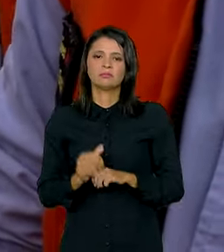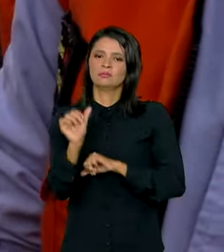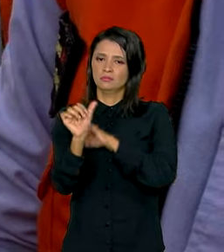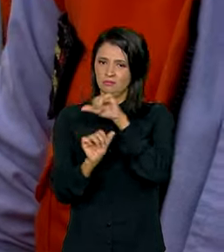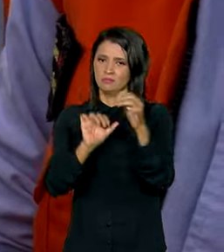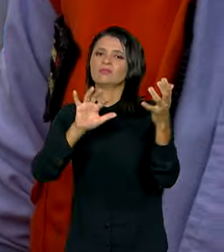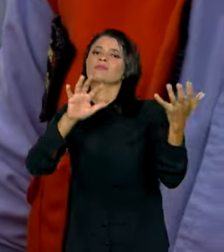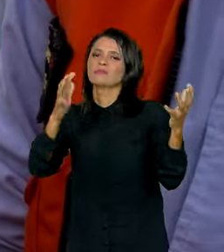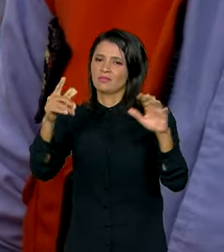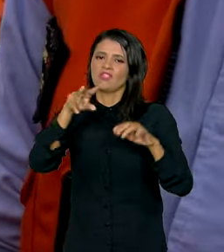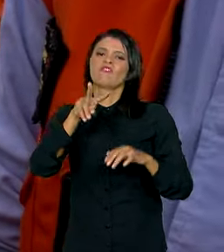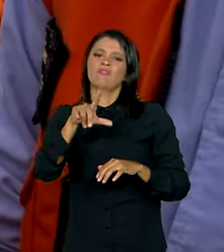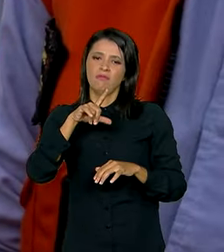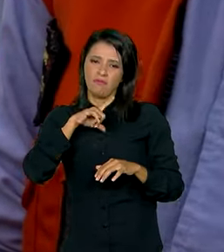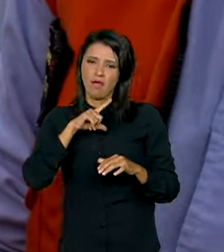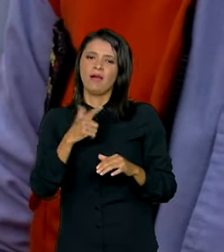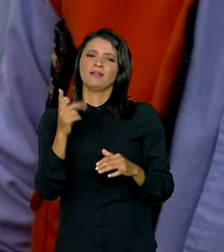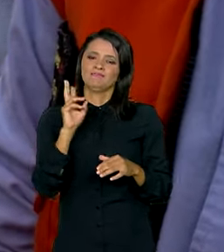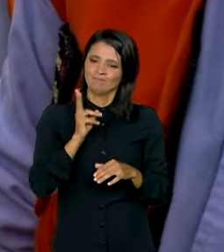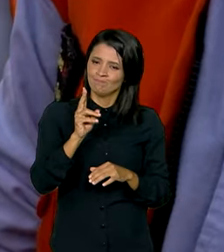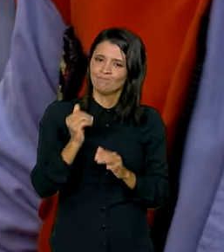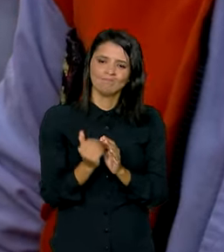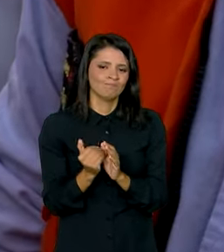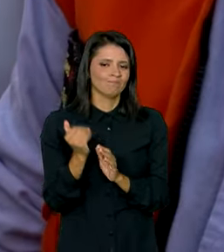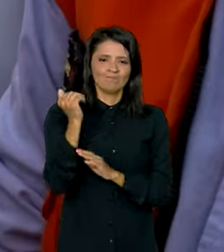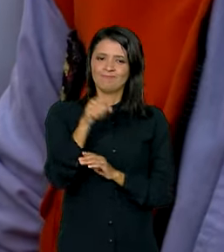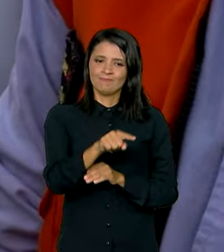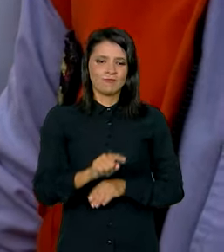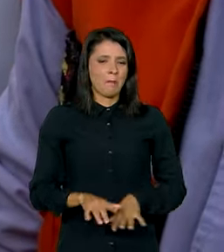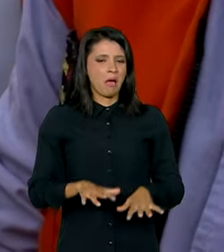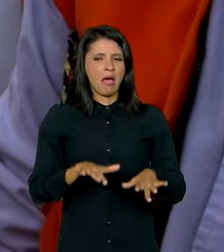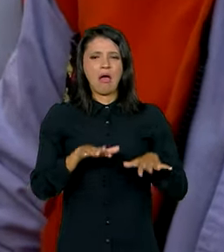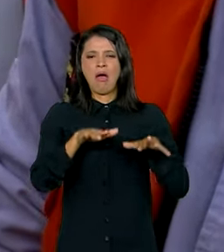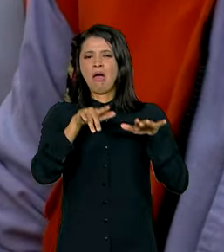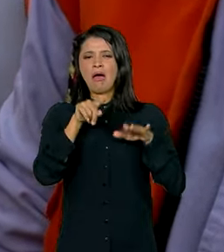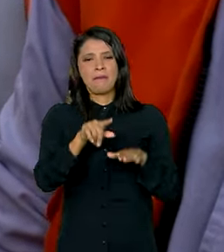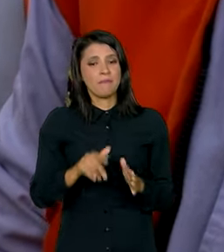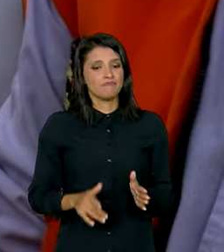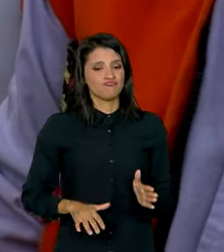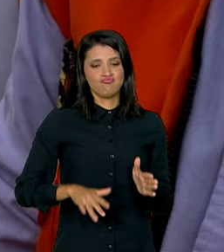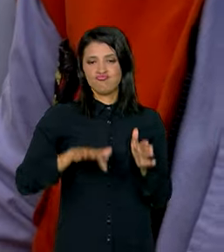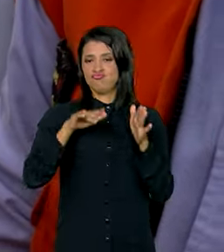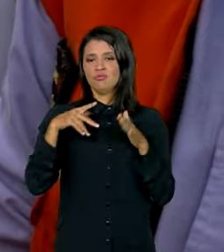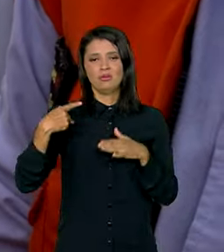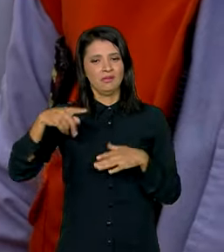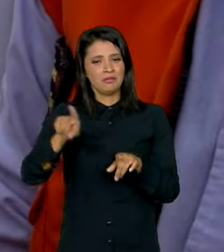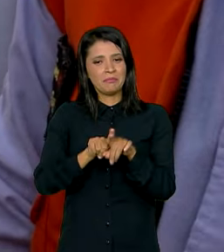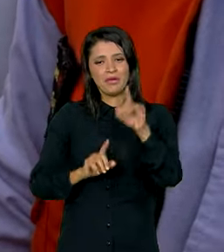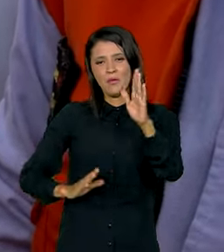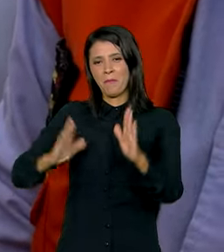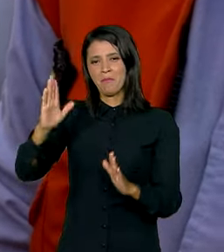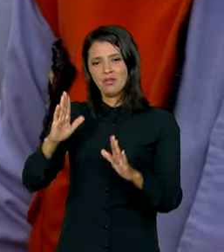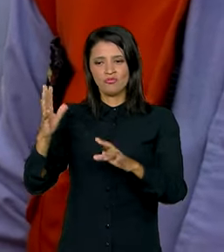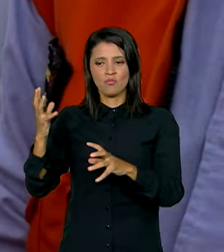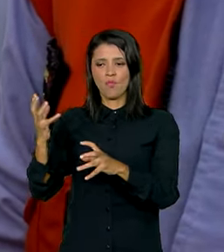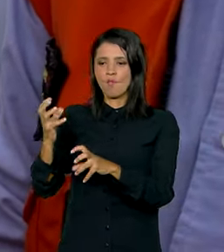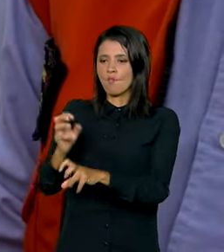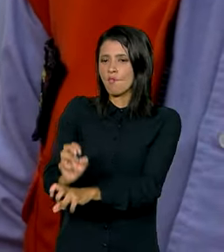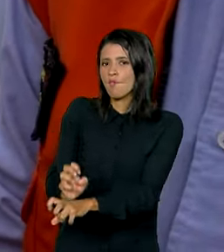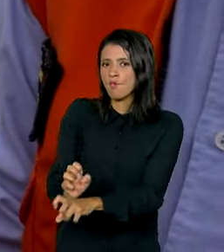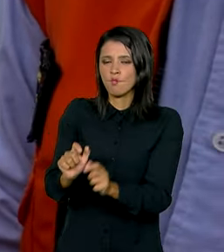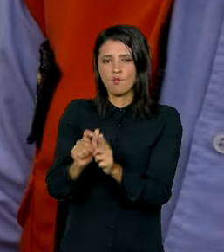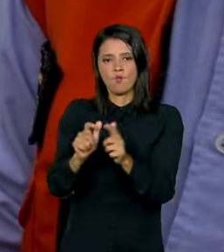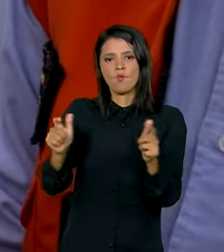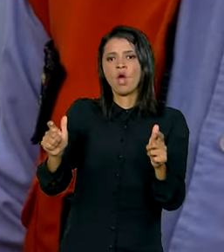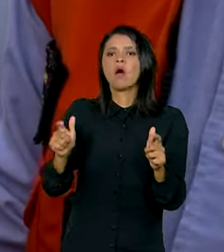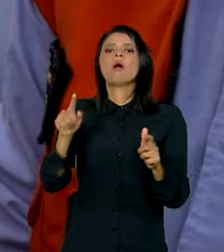clima vai aumentar cada vez mais as enchentes e vai aumentar cada vez mais o período de estiagem por